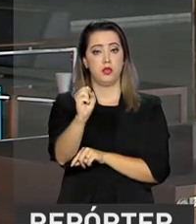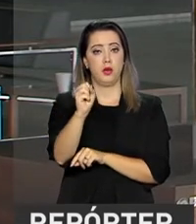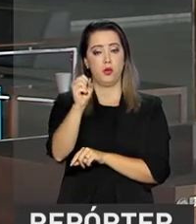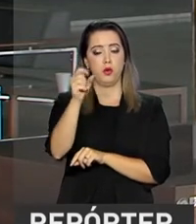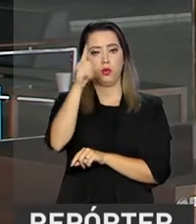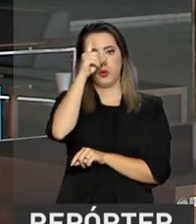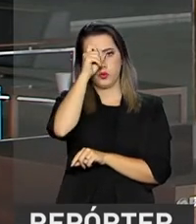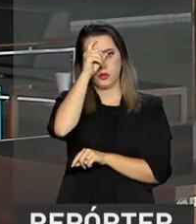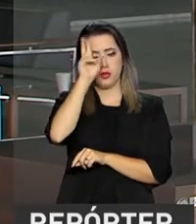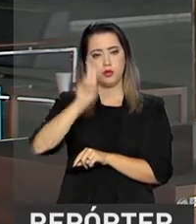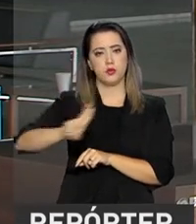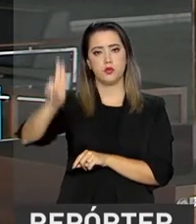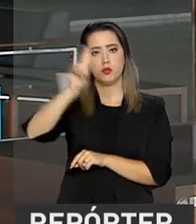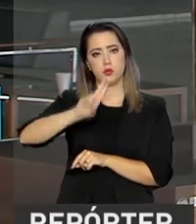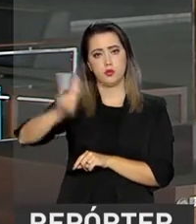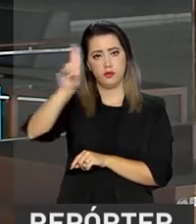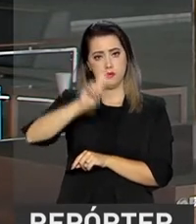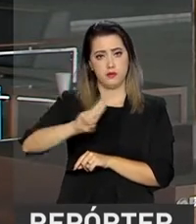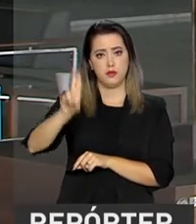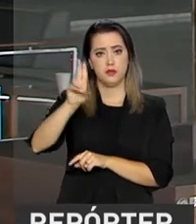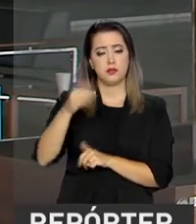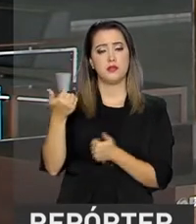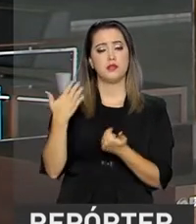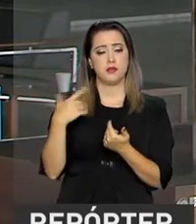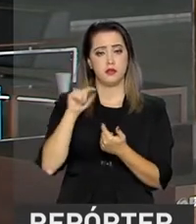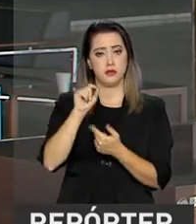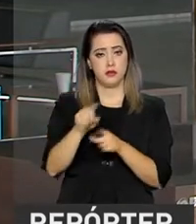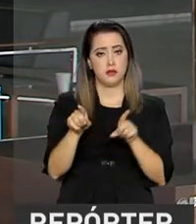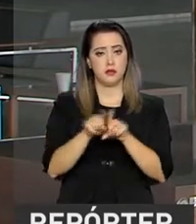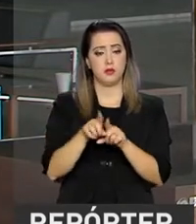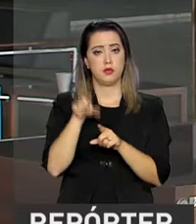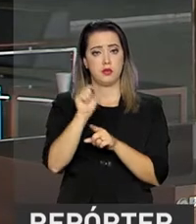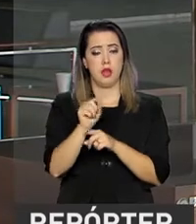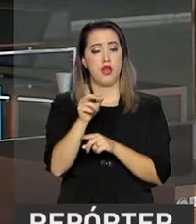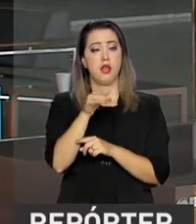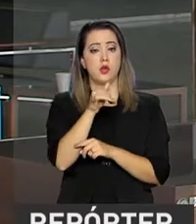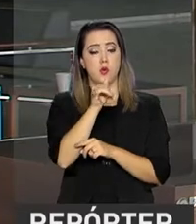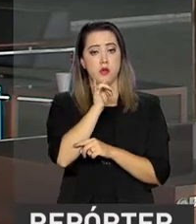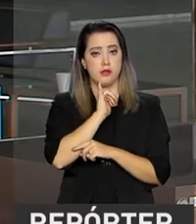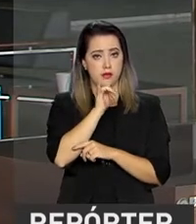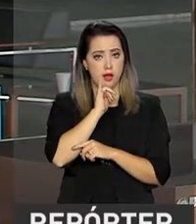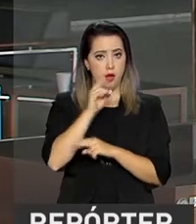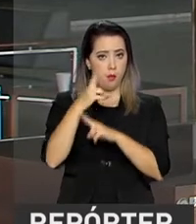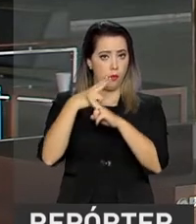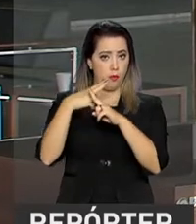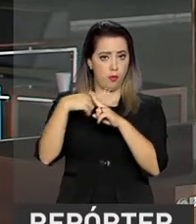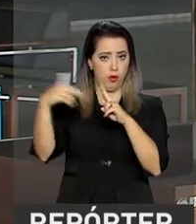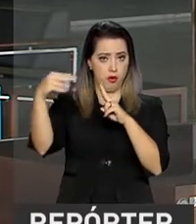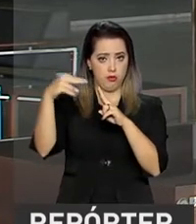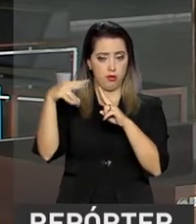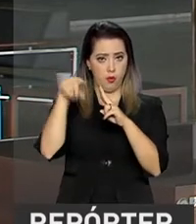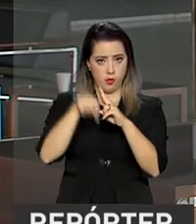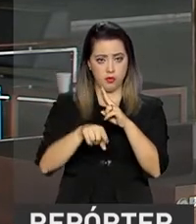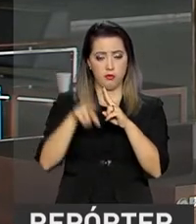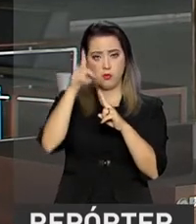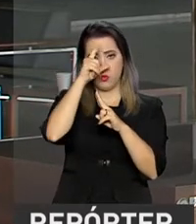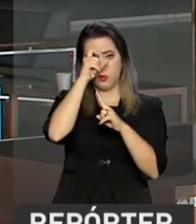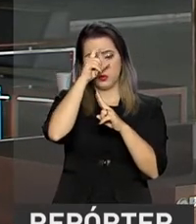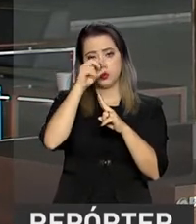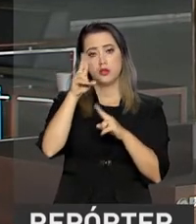vinculados a universidades públicas como por exemplo o h o bê vinculado à universidade de